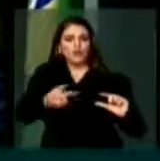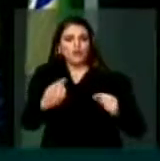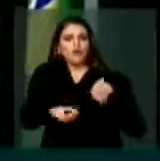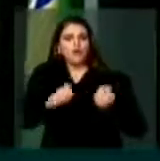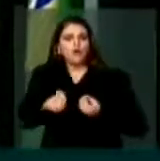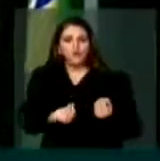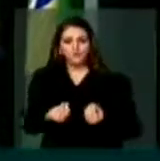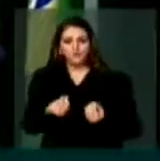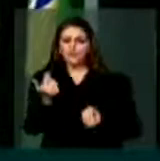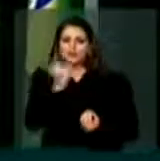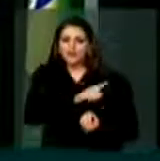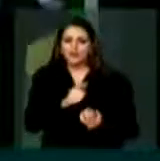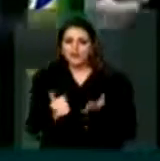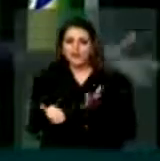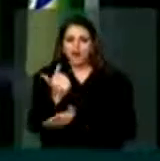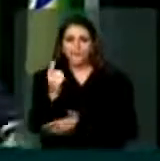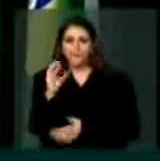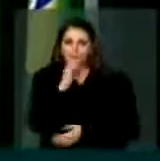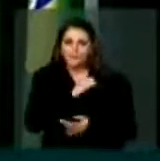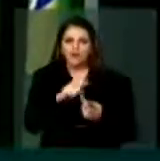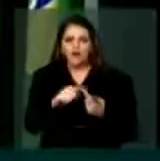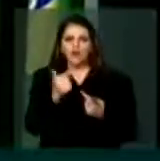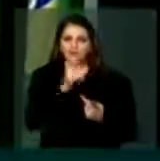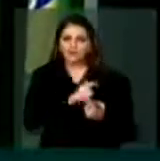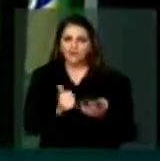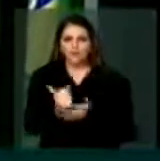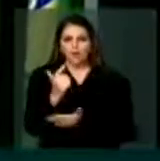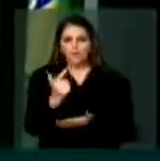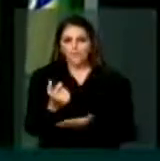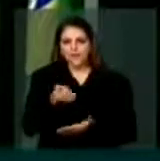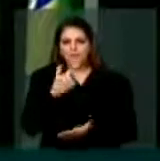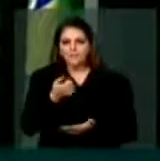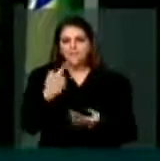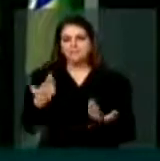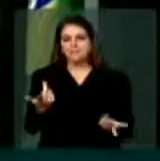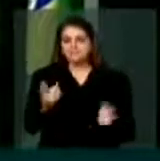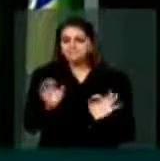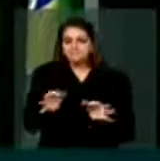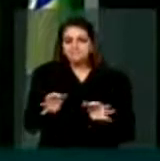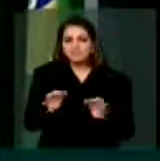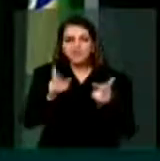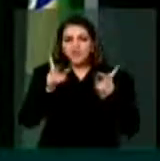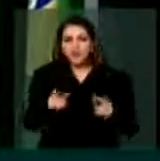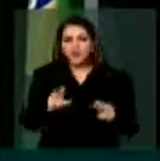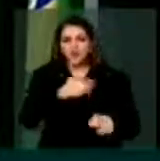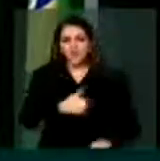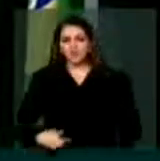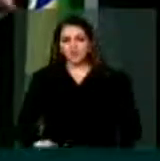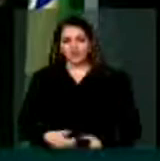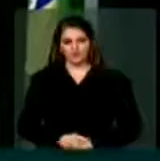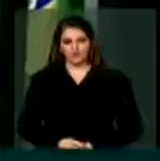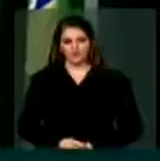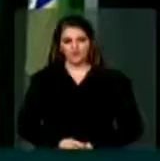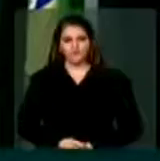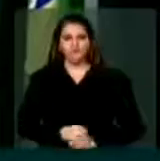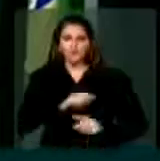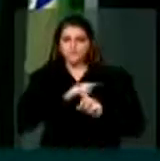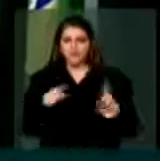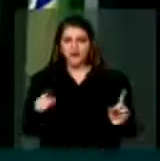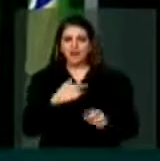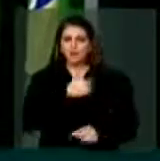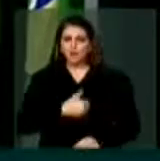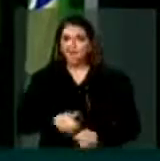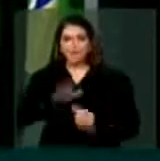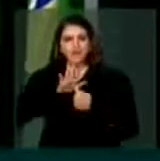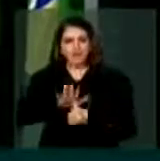conta na farmácia. É isso que, em grande escala, estão fazendo com o nosso país. Mas depois que acabou a eleição, é que eles mostram